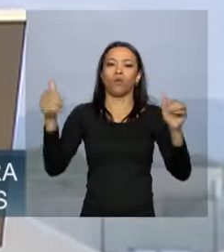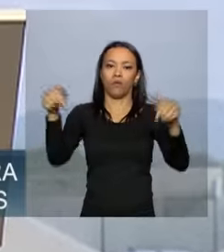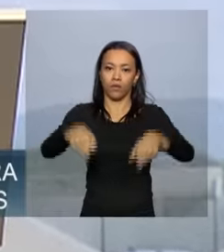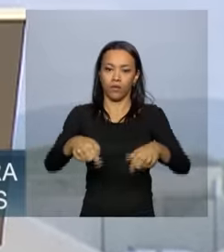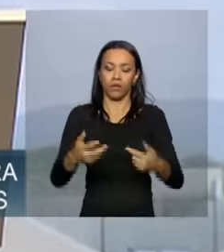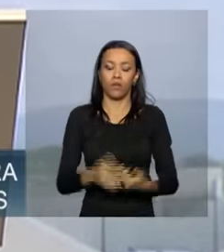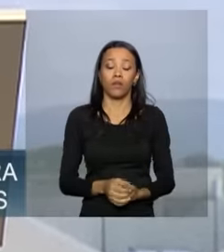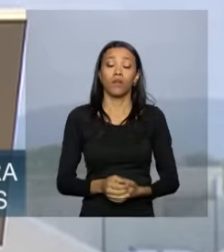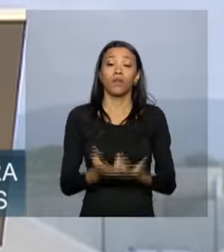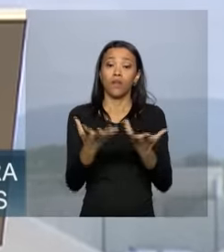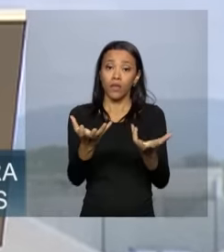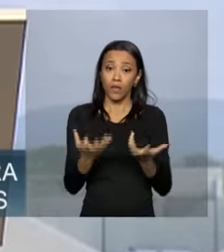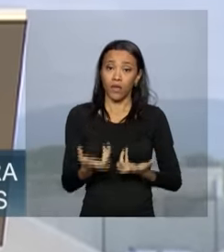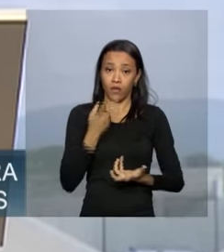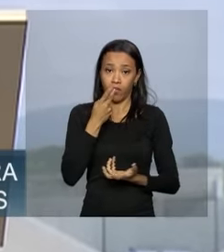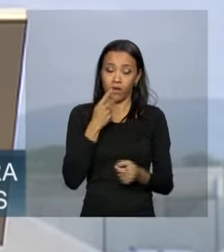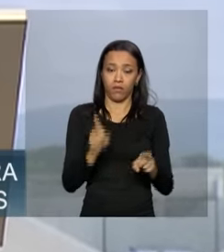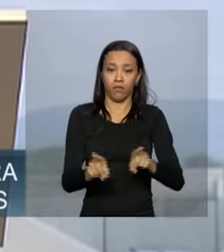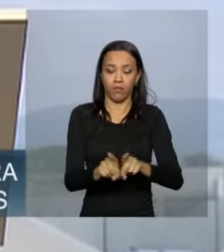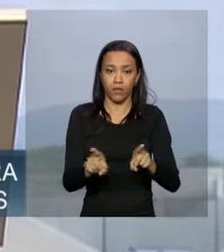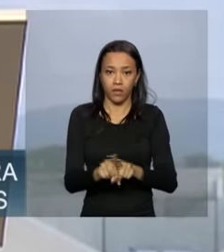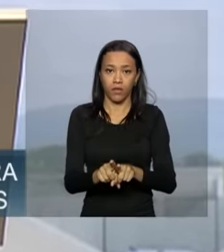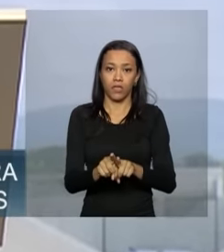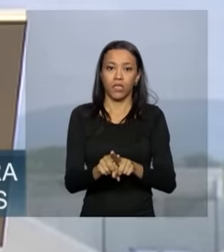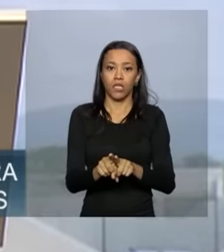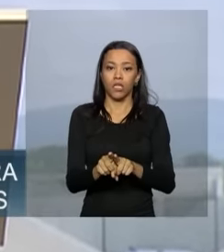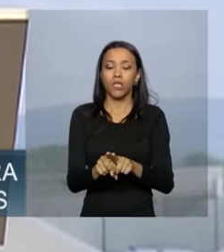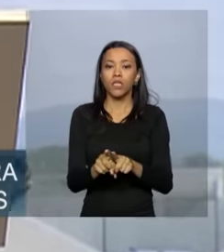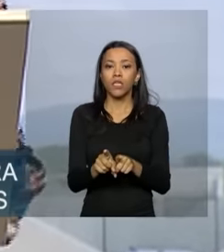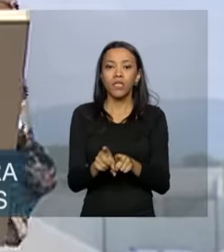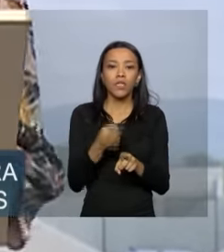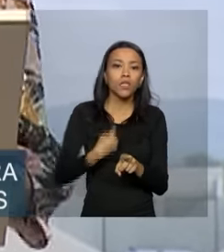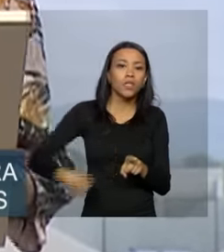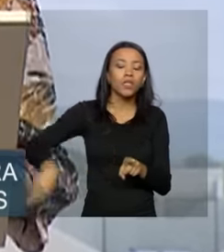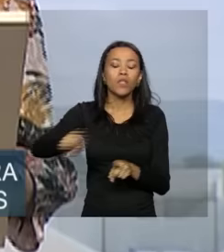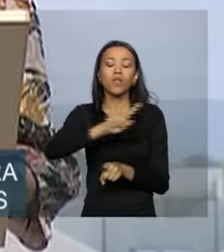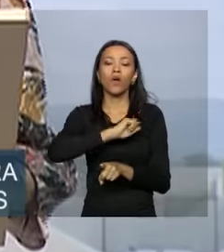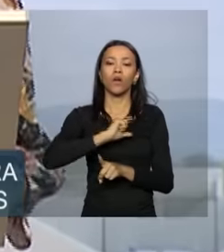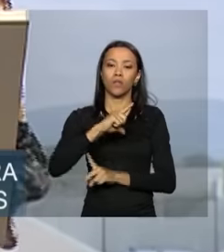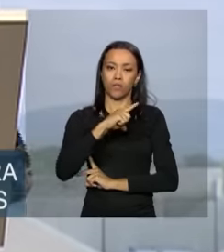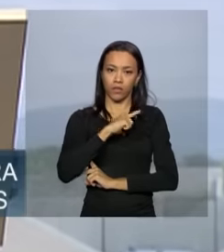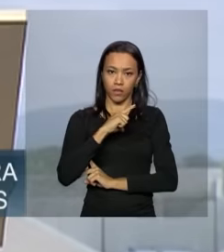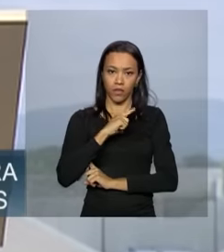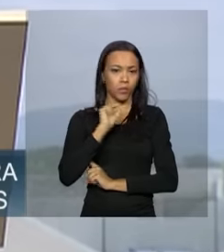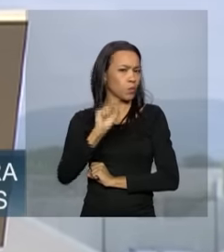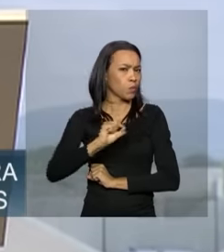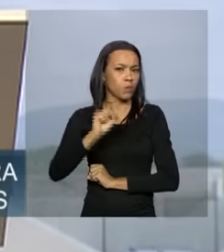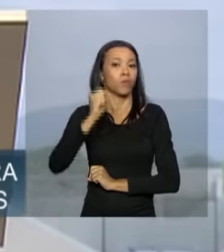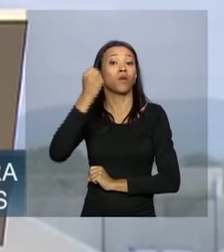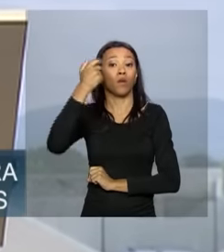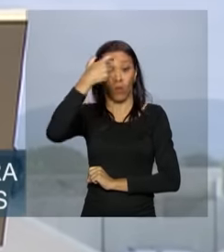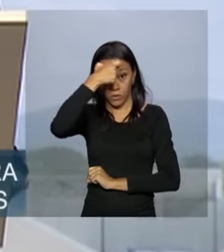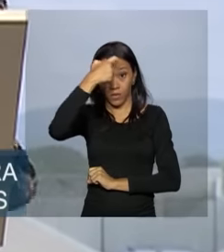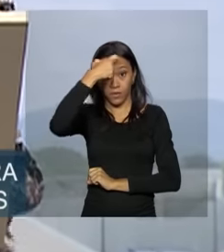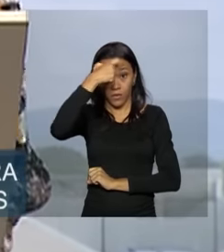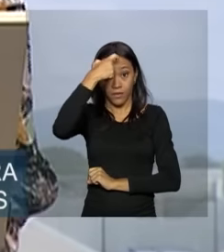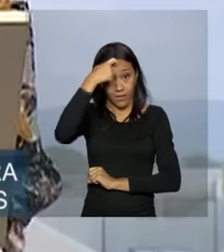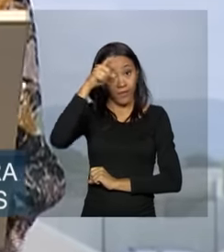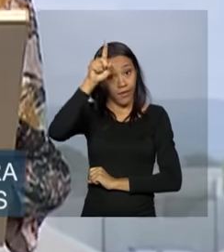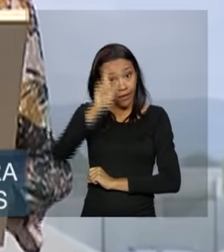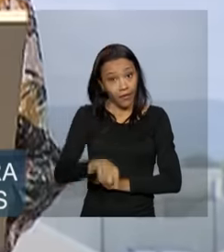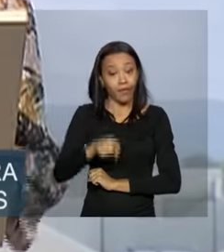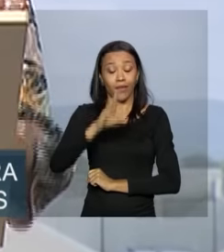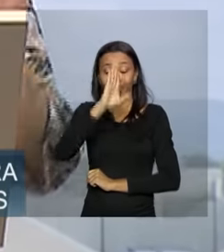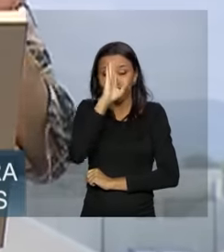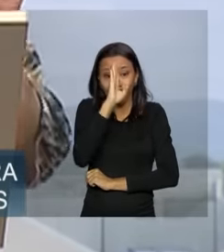Quero dizer também que nós temos consciência de que é